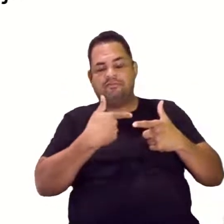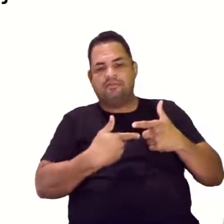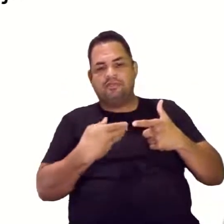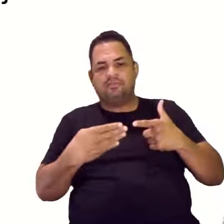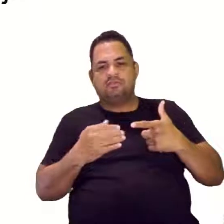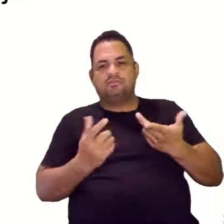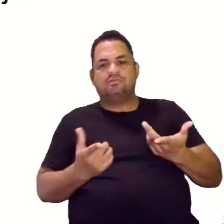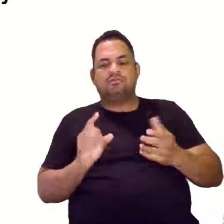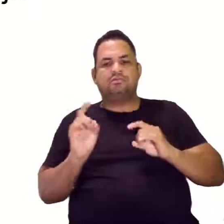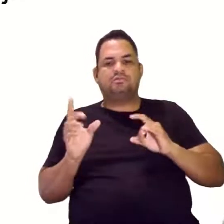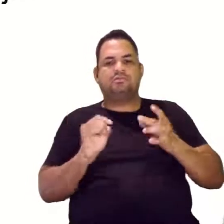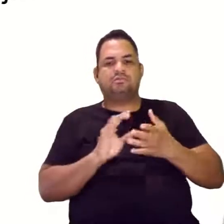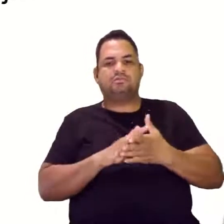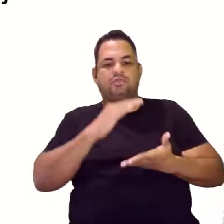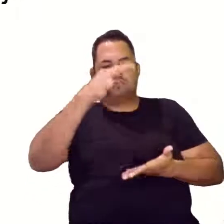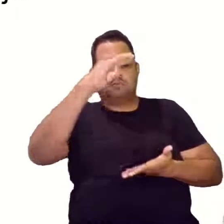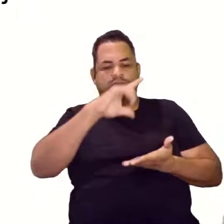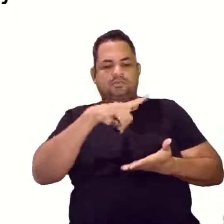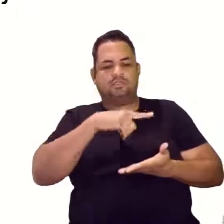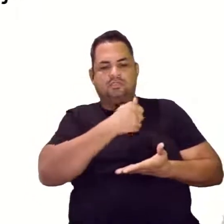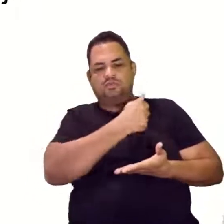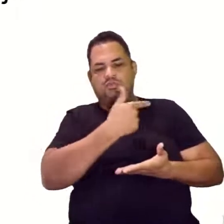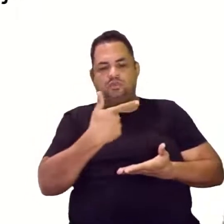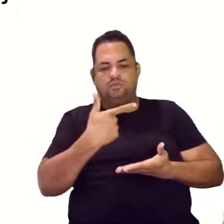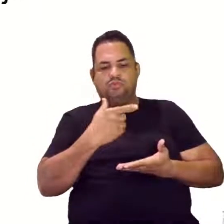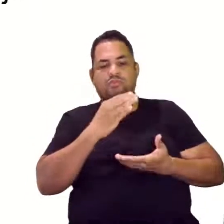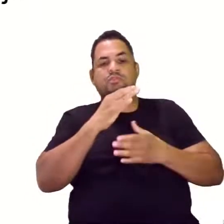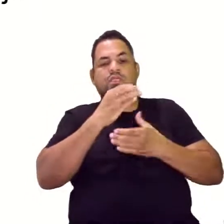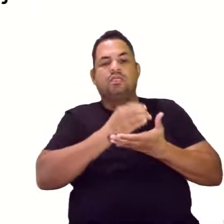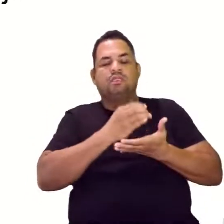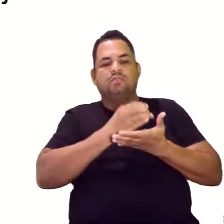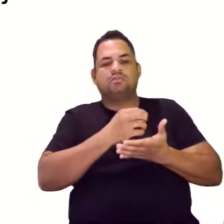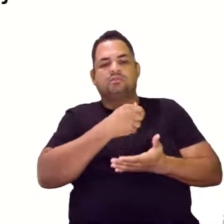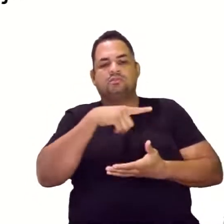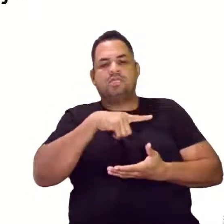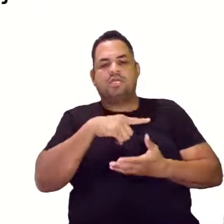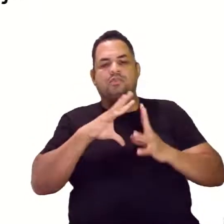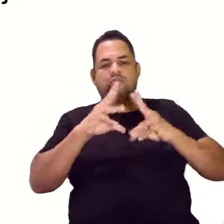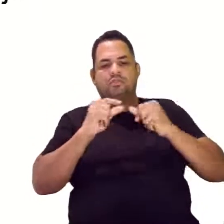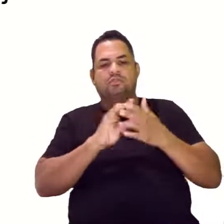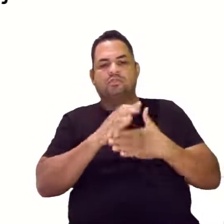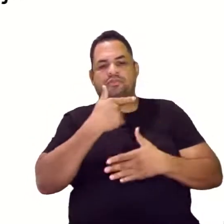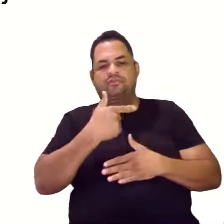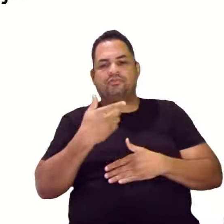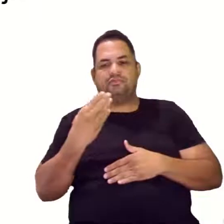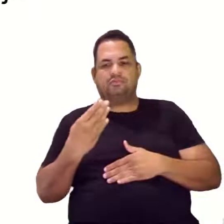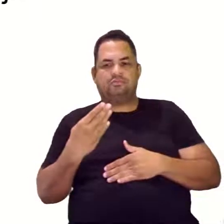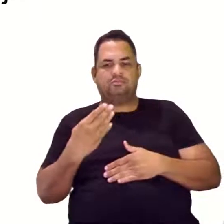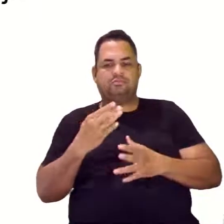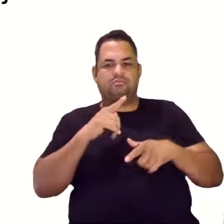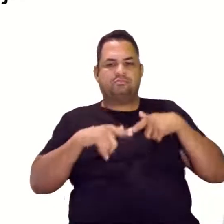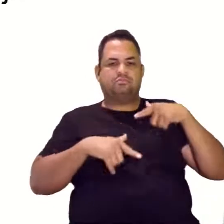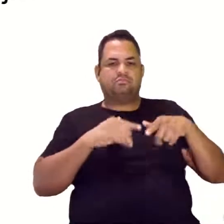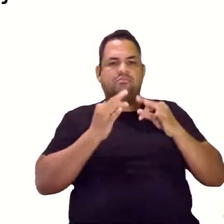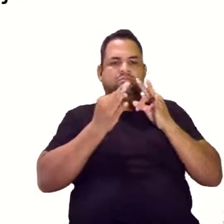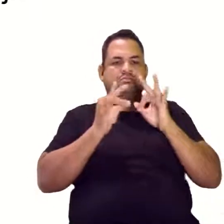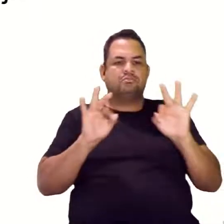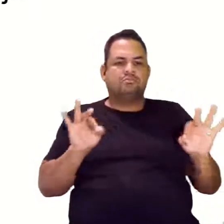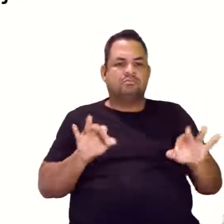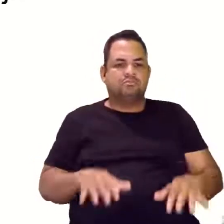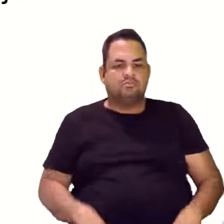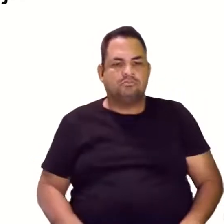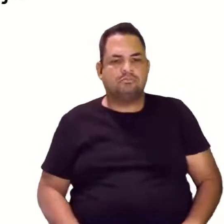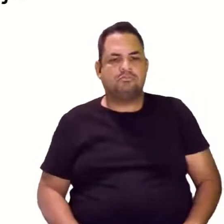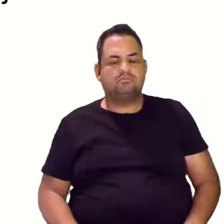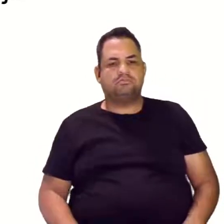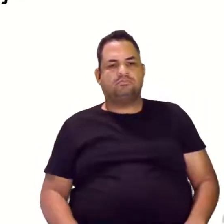são 2 packs, cada pack vem 12 latas, nós temos um total de 24. E agora aqui é só trabalhar com simplificação,